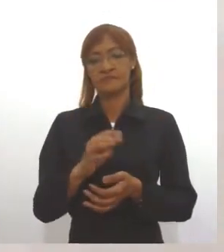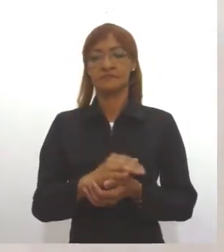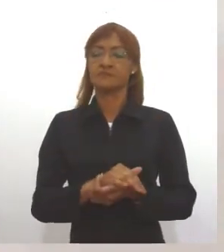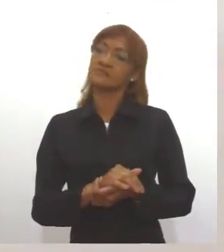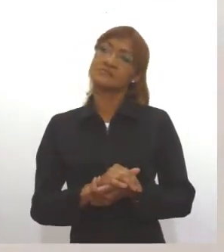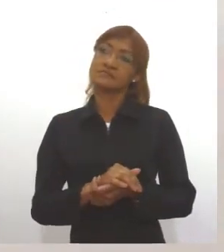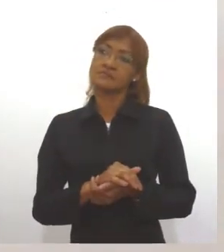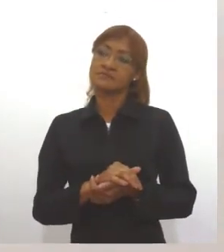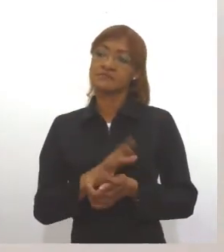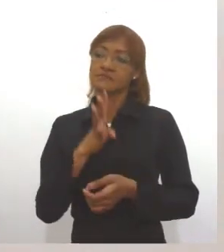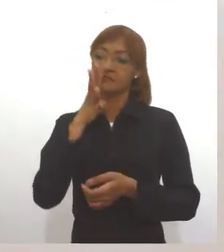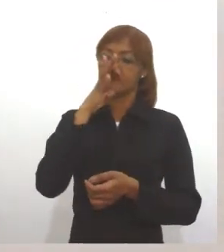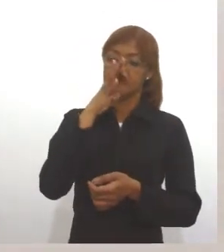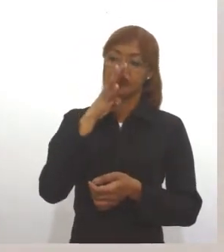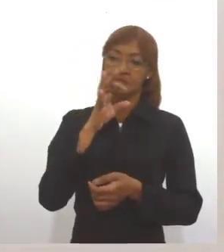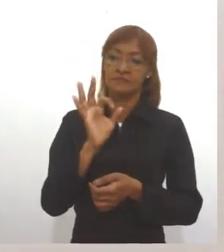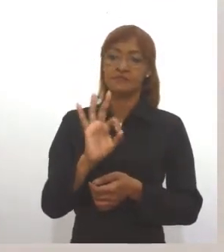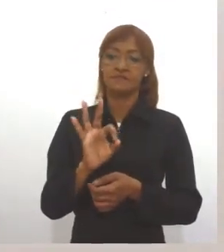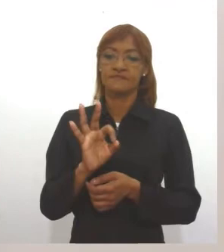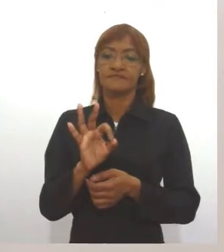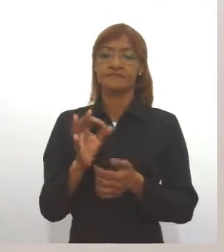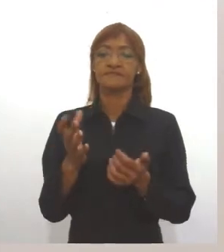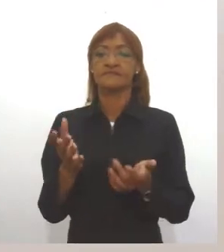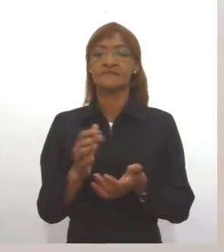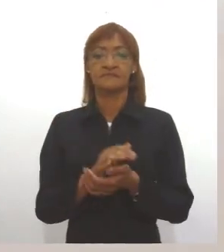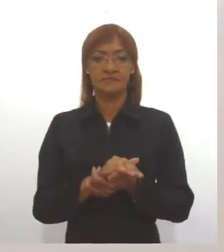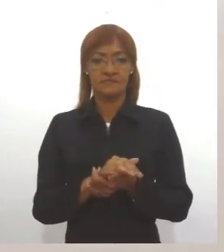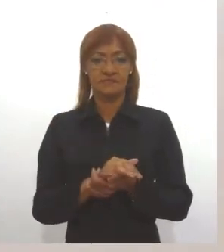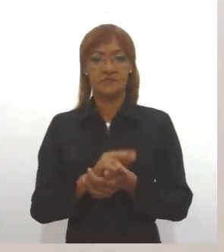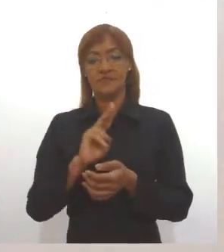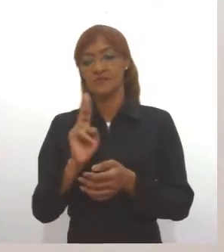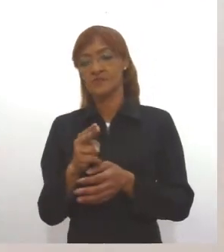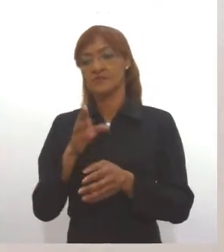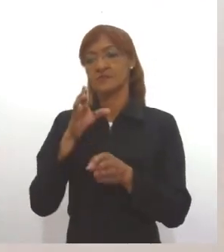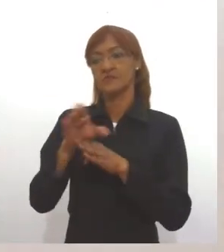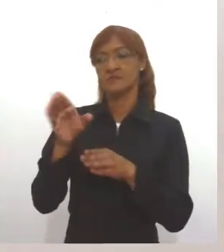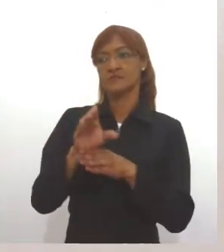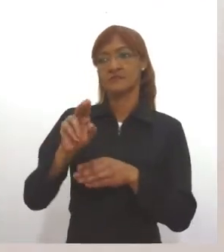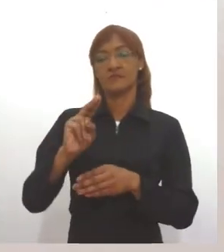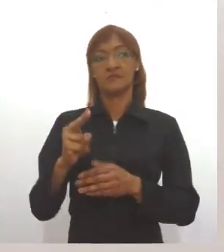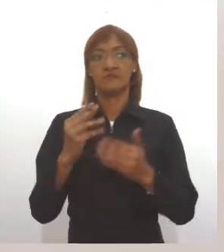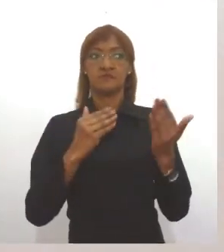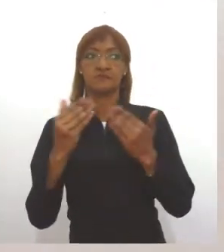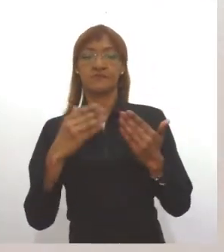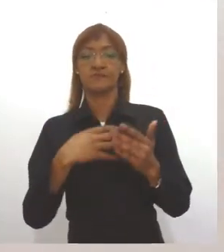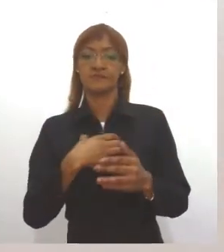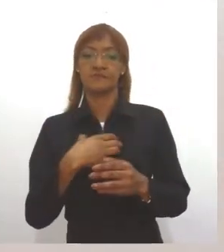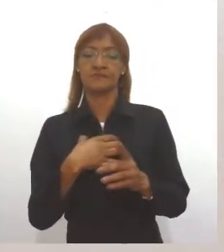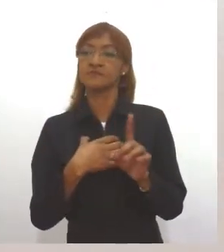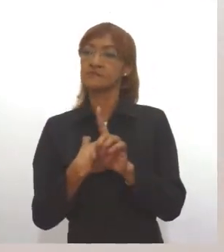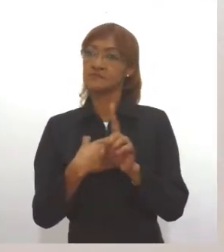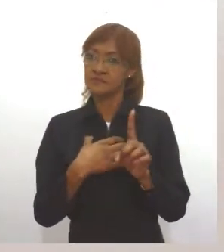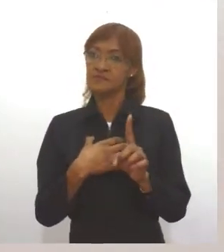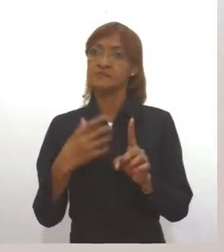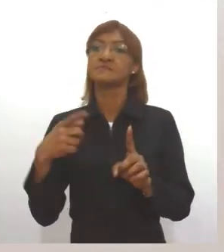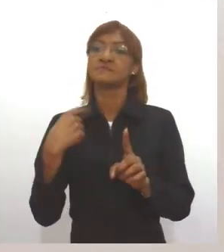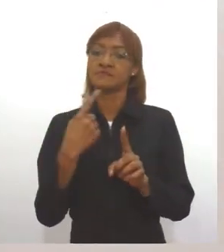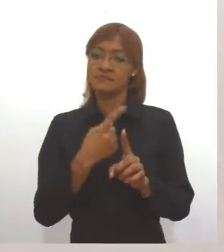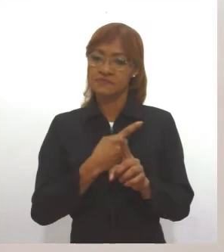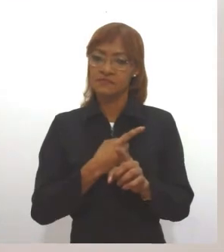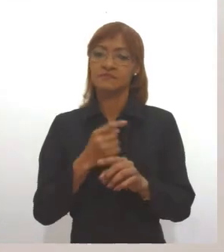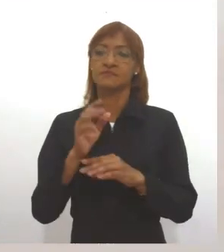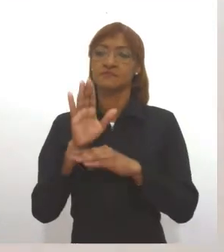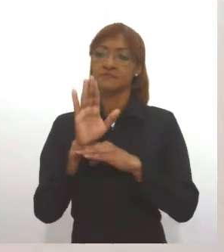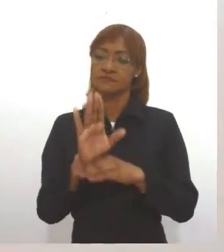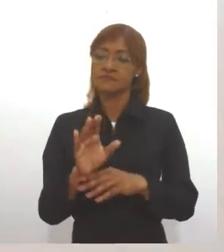atropelar o que as pessoas estão falando, sem querer dar conselhos ou comparar sentimentos. Então, nós estamos contribuindo